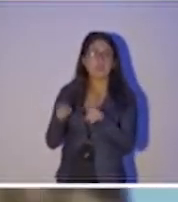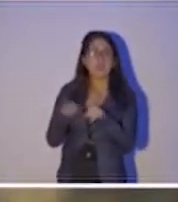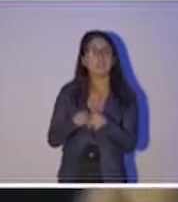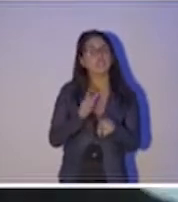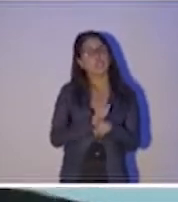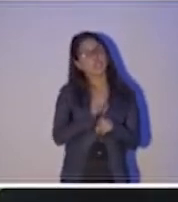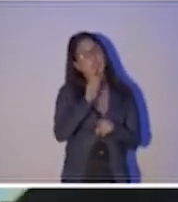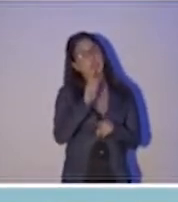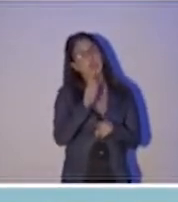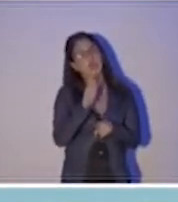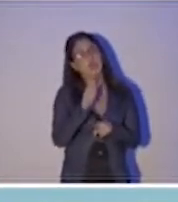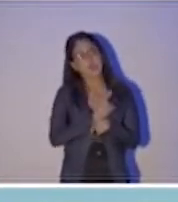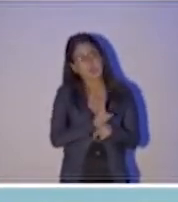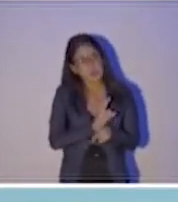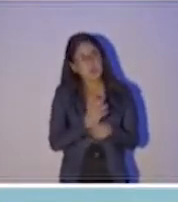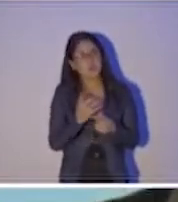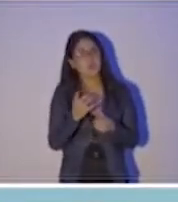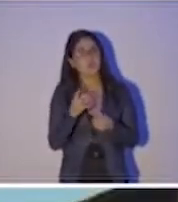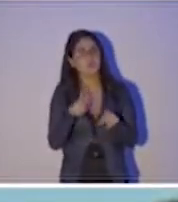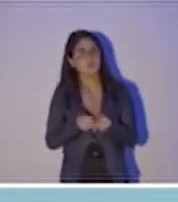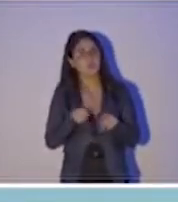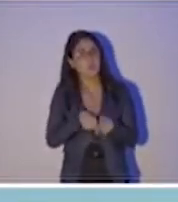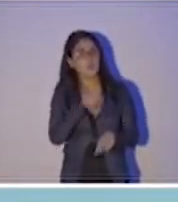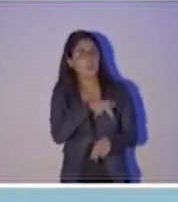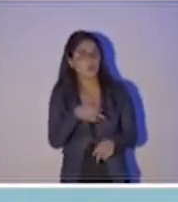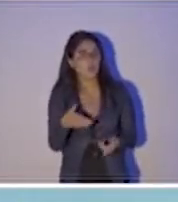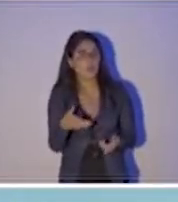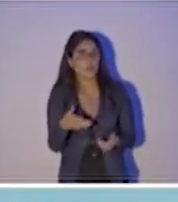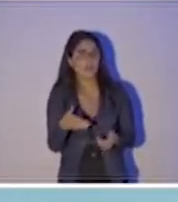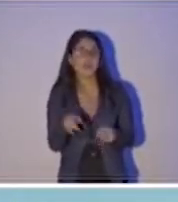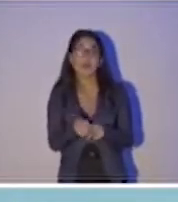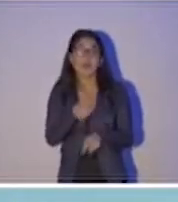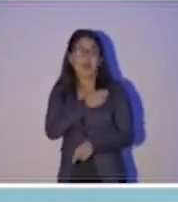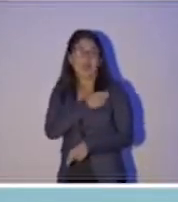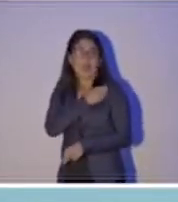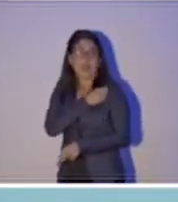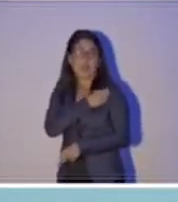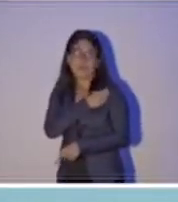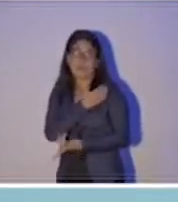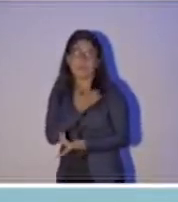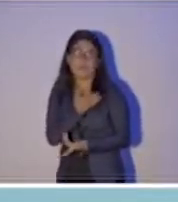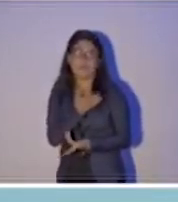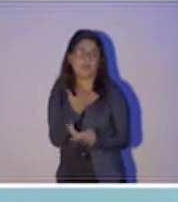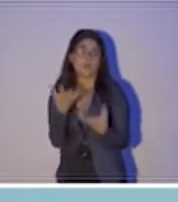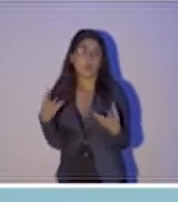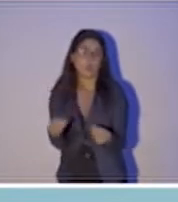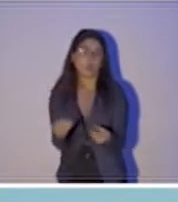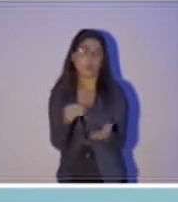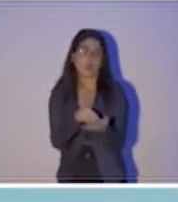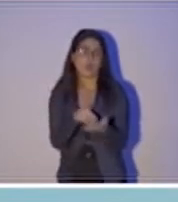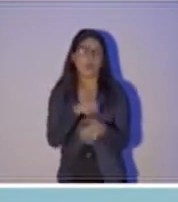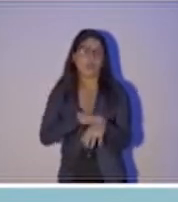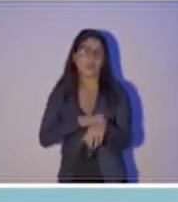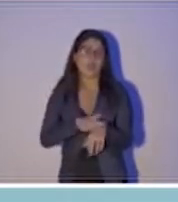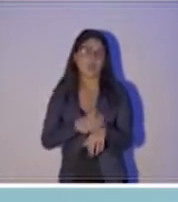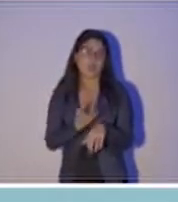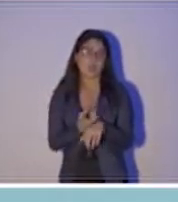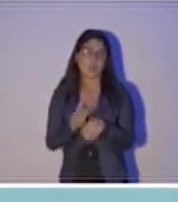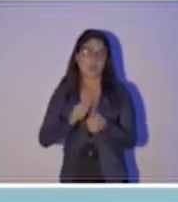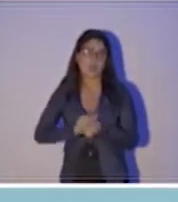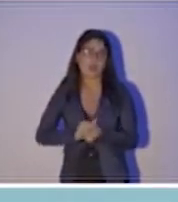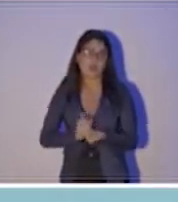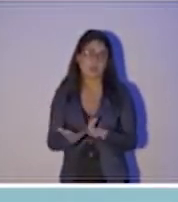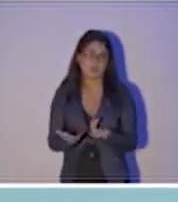gestão e professores e estudantes. Né? A gente precisa refletir juntos